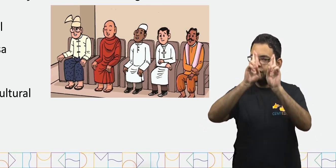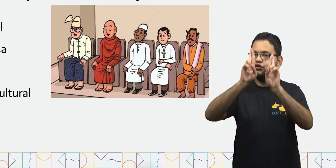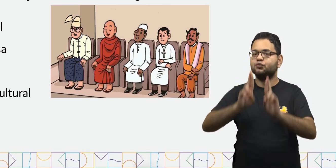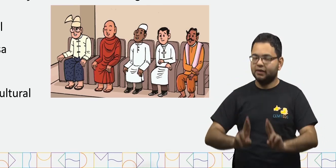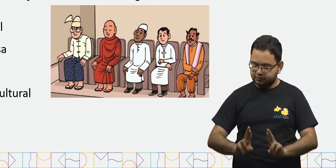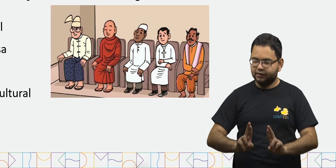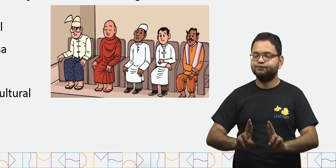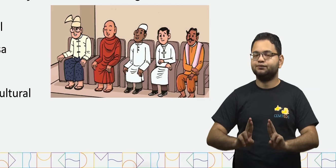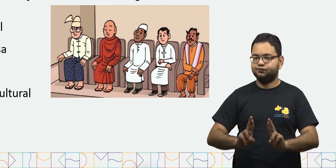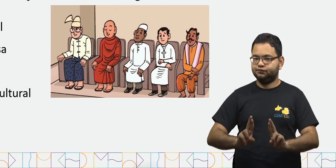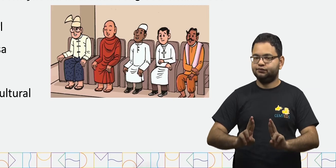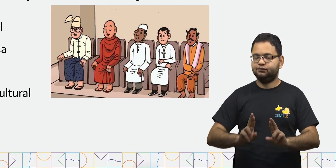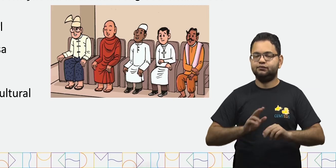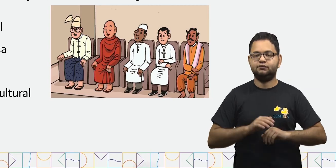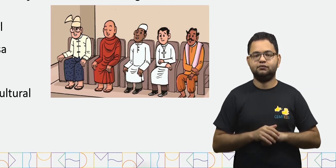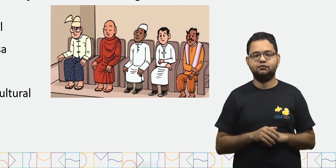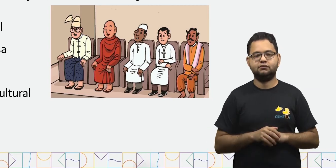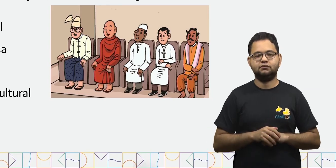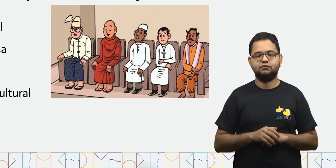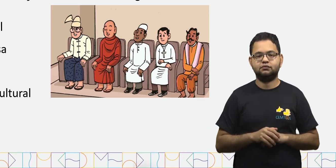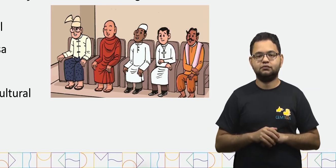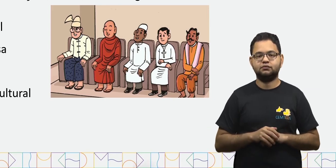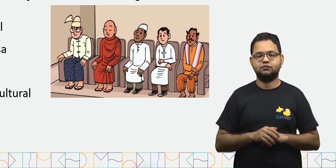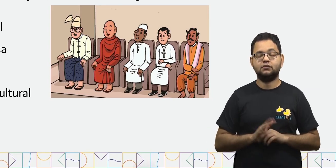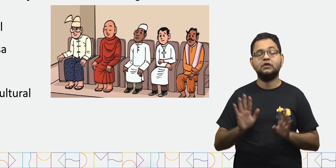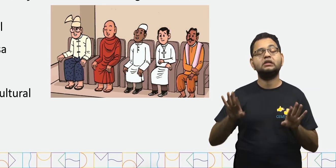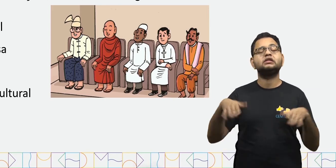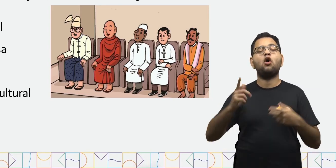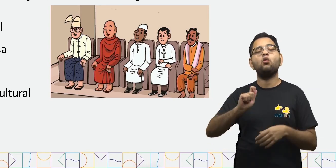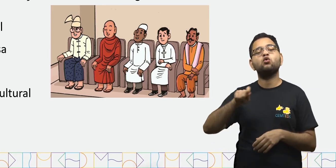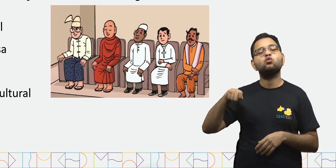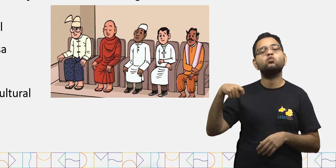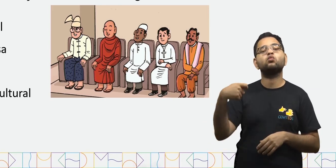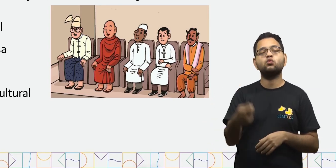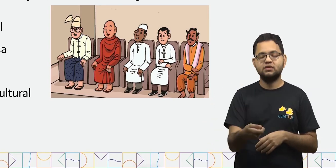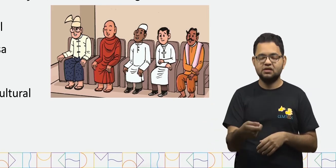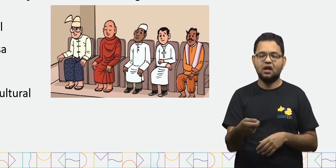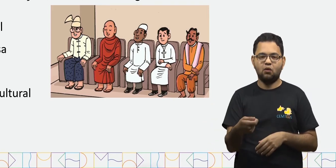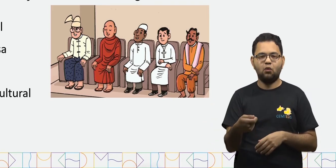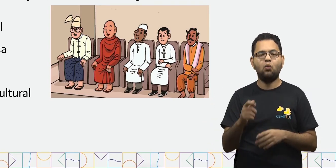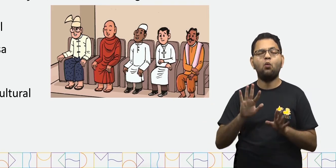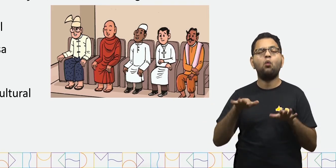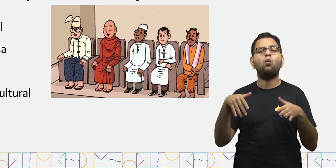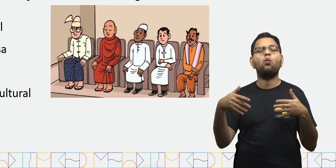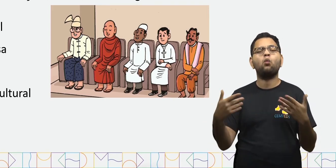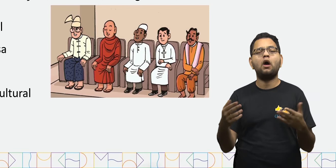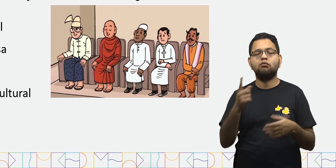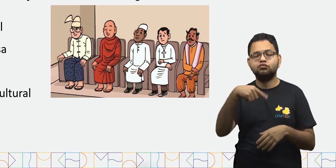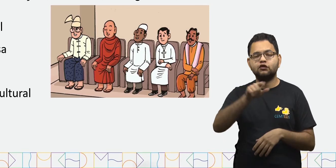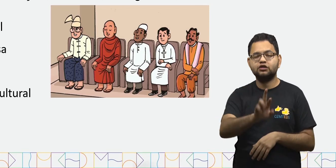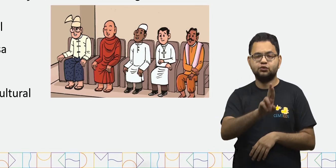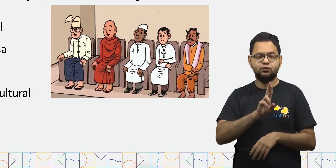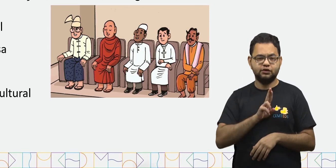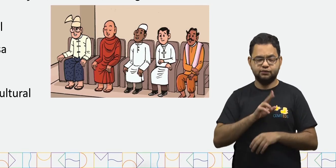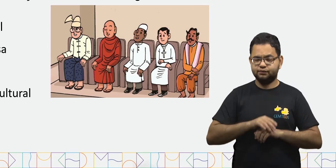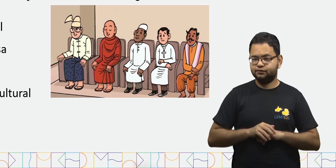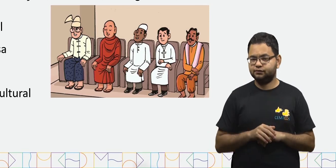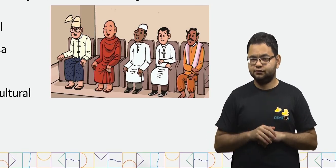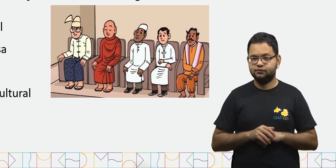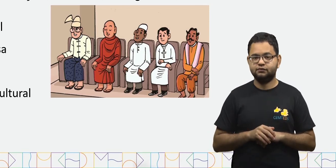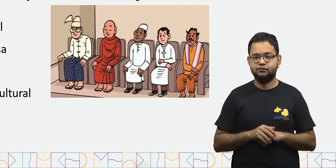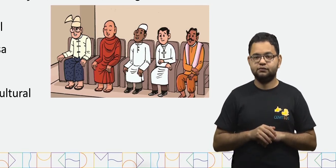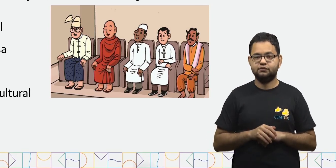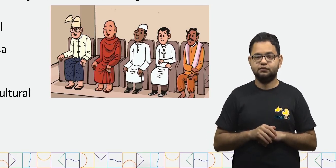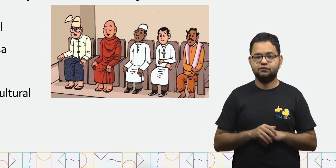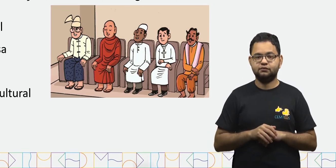ser humano independentemente de sua fé. Como é chamado esse desrespeito e não aceitação da liberdade